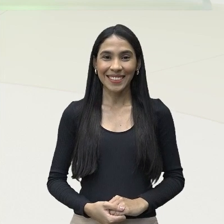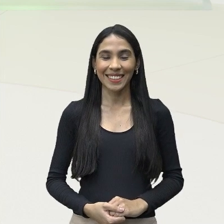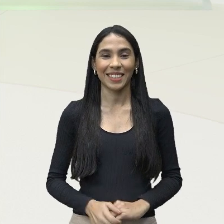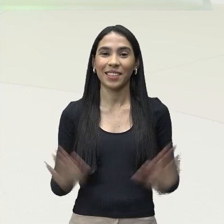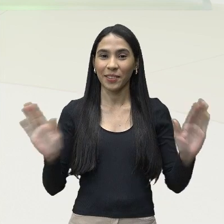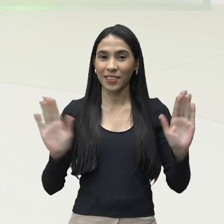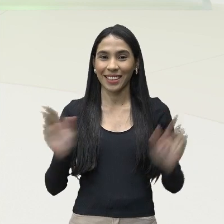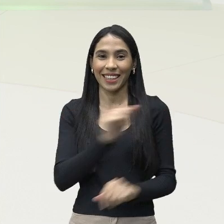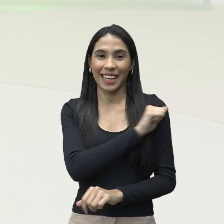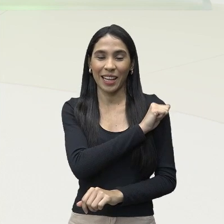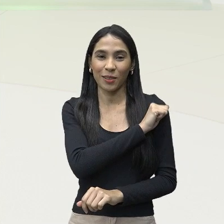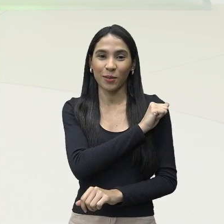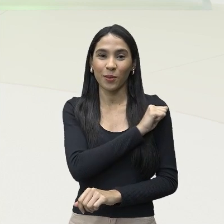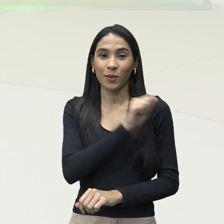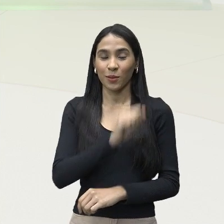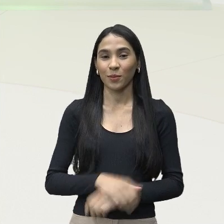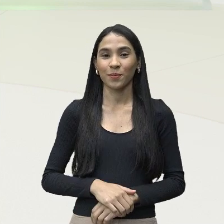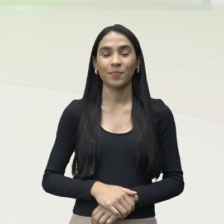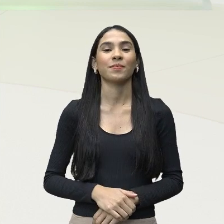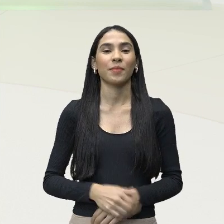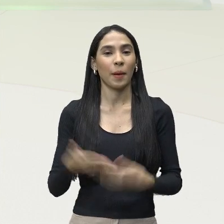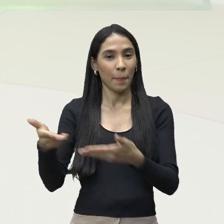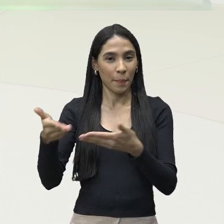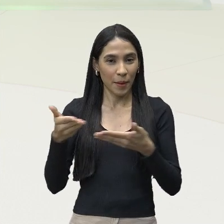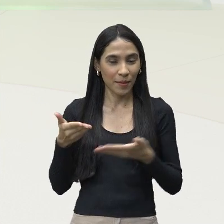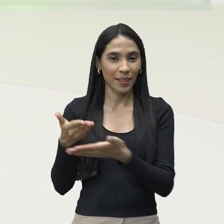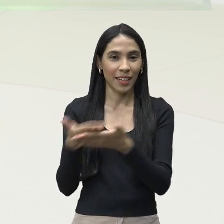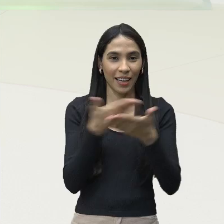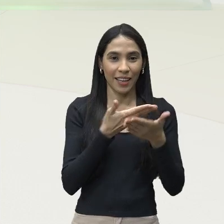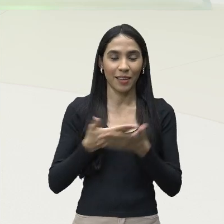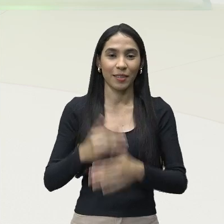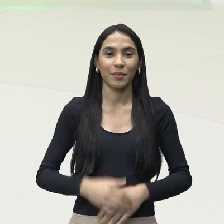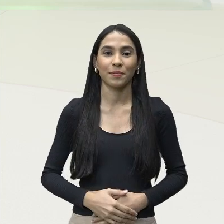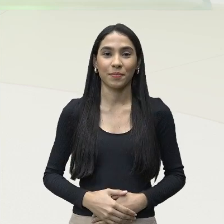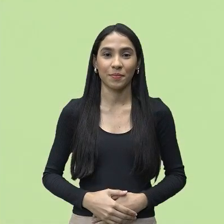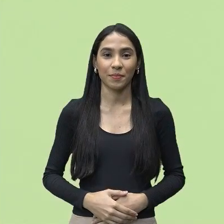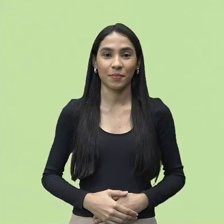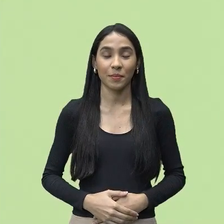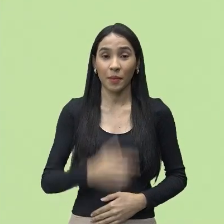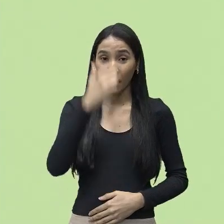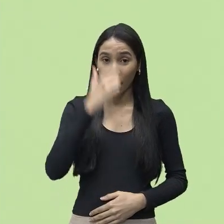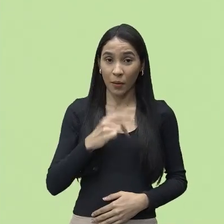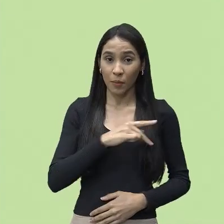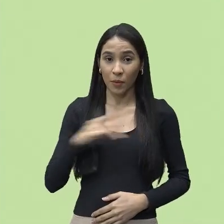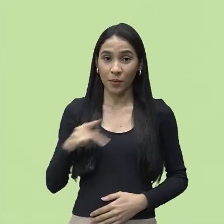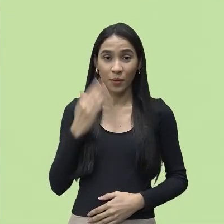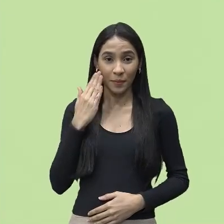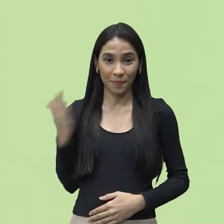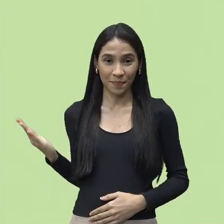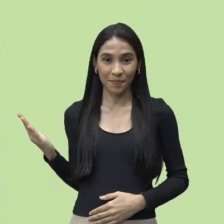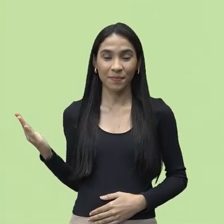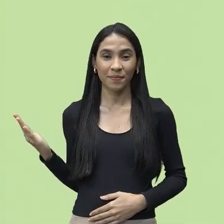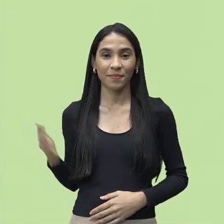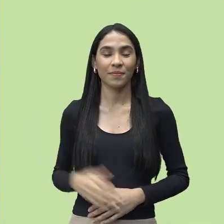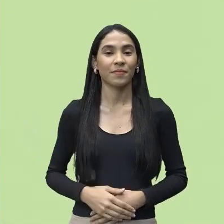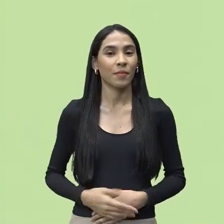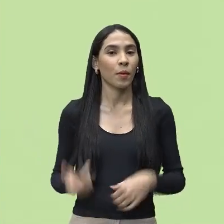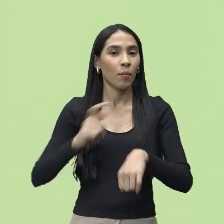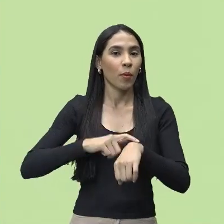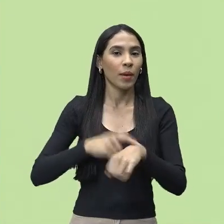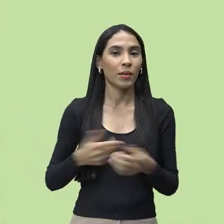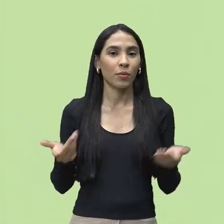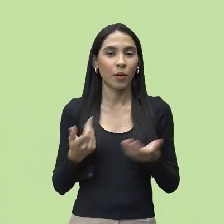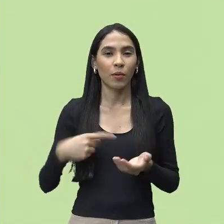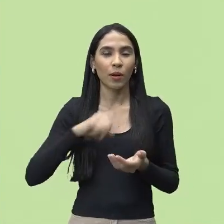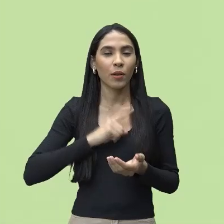Olá, alunos da segunda série, sejam todos muito bem-vindos a mais uma aula. Eu sou a professora Andressa Primavera e nesse momento nós